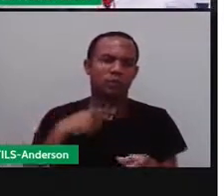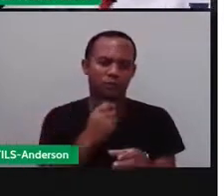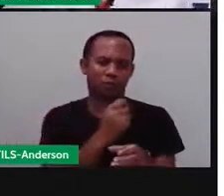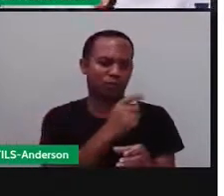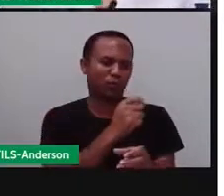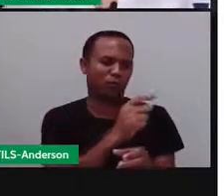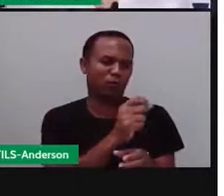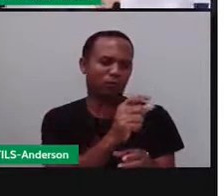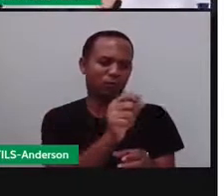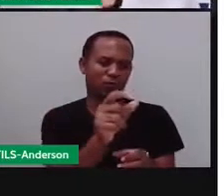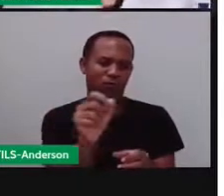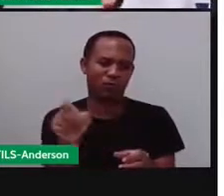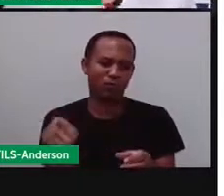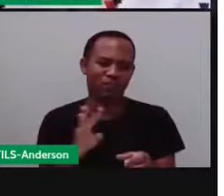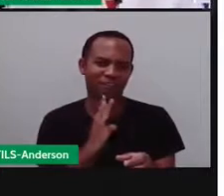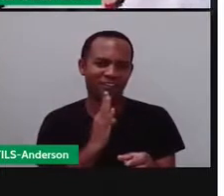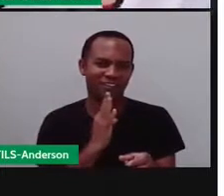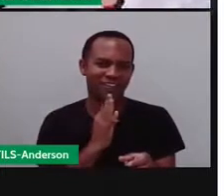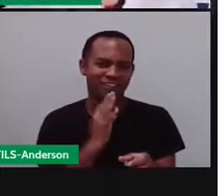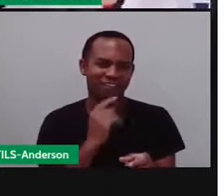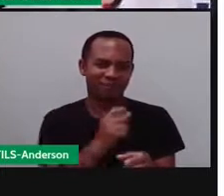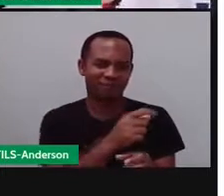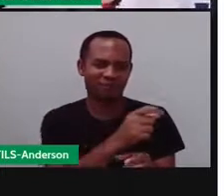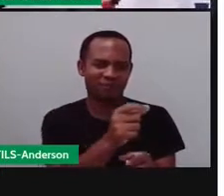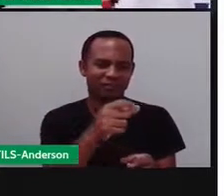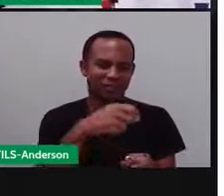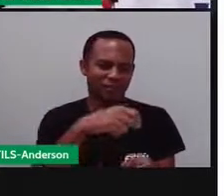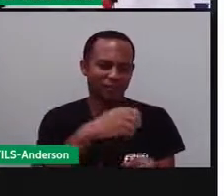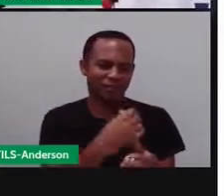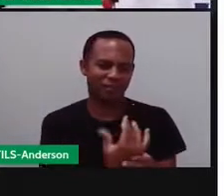ficam caindo água aí, permitem que esse milho